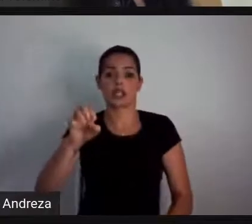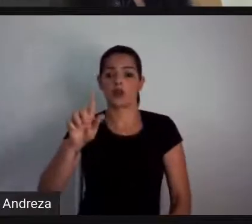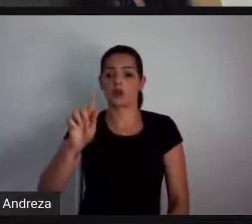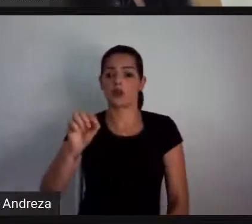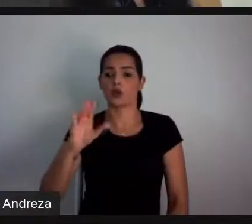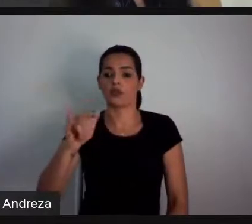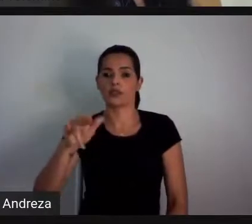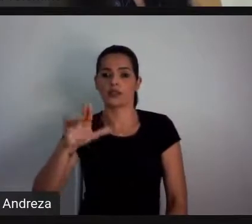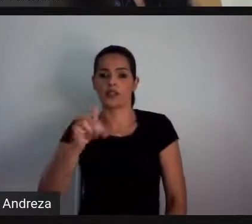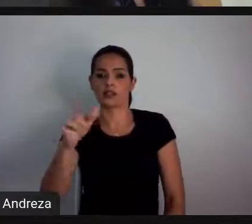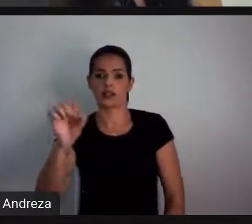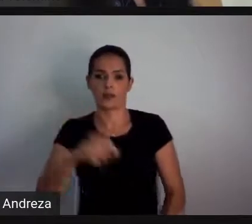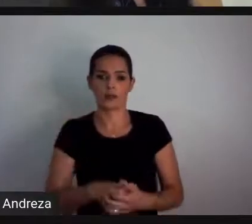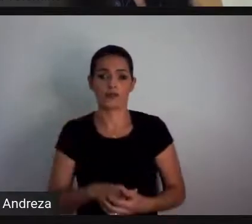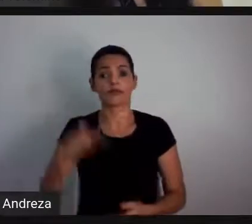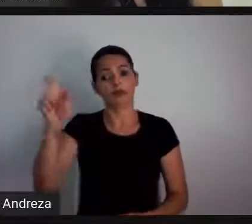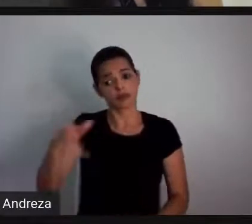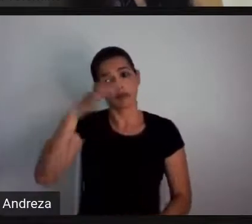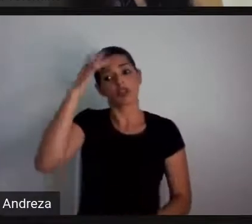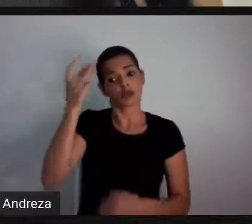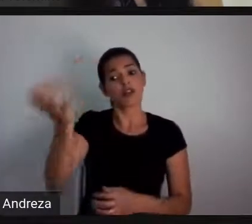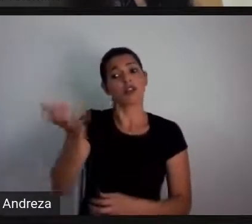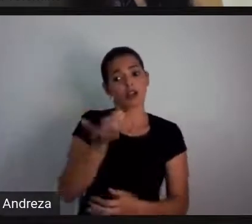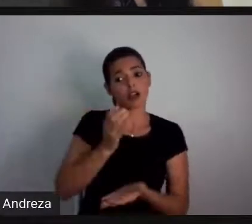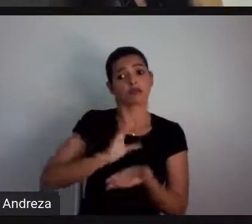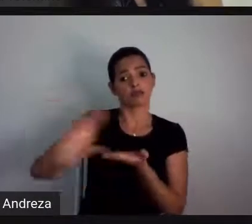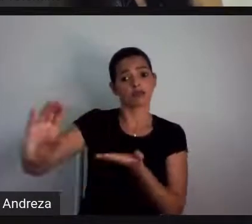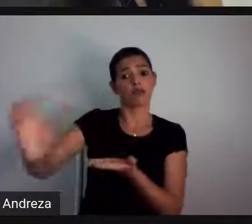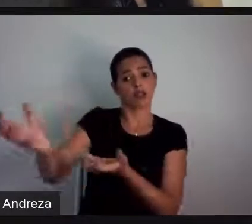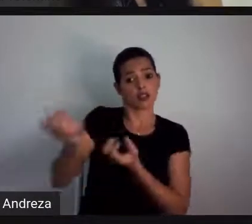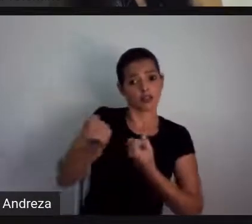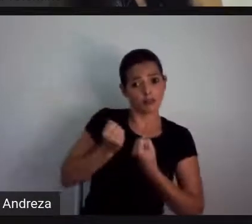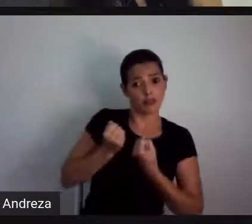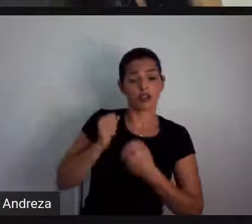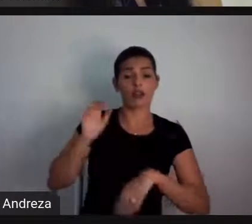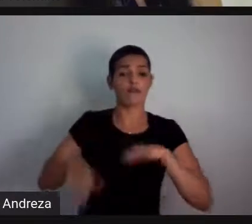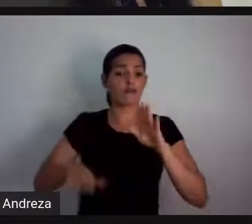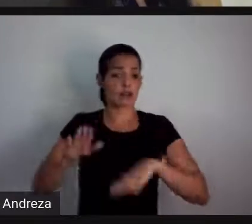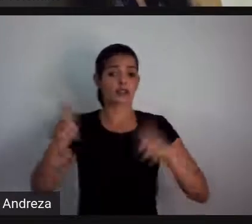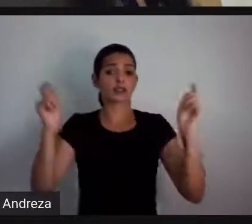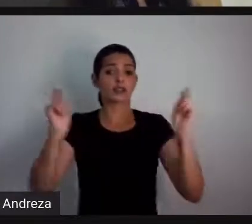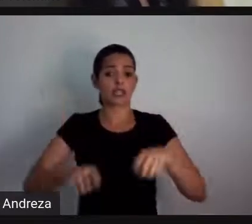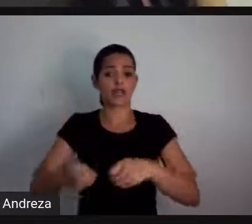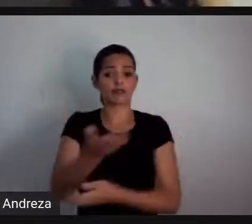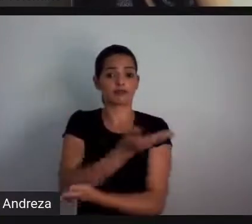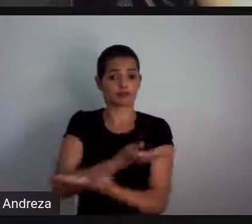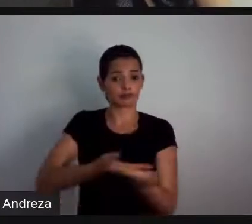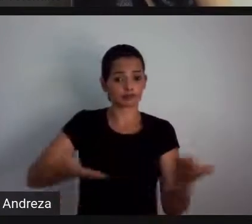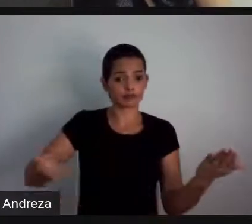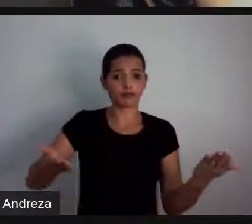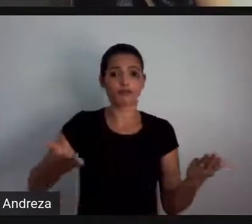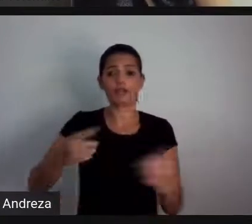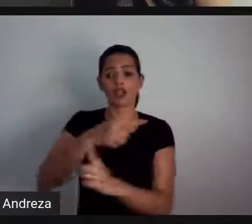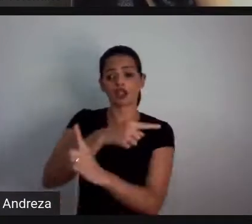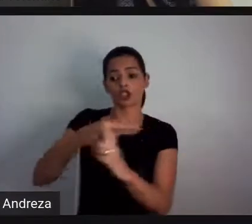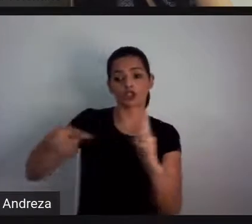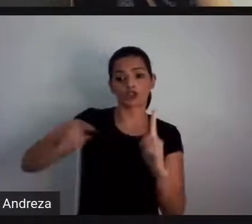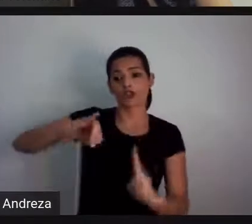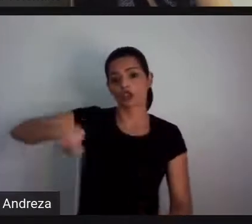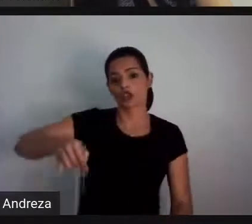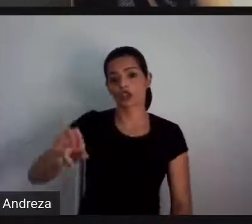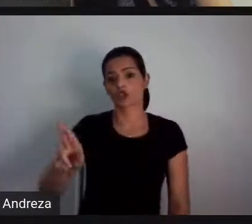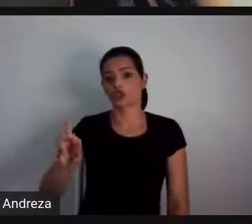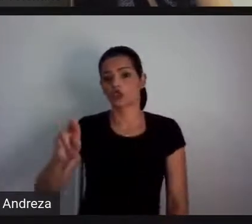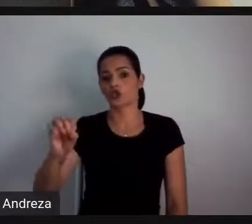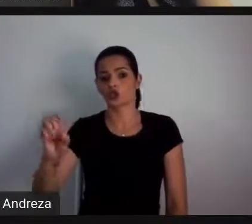também, porque ele também quer receber, né? Muitas vezes a gente vê que os credores, eles eles abrem mão de parte dos juros porque eles sabem que